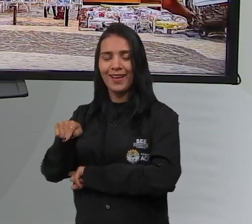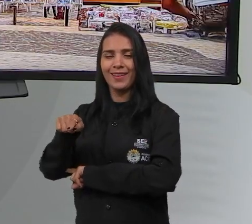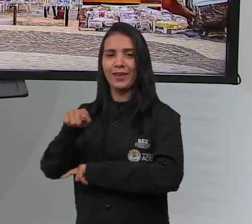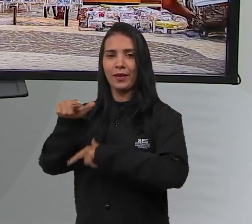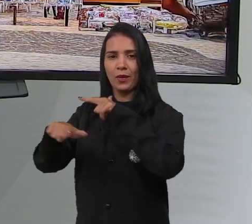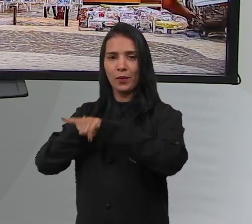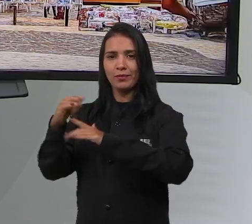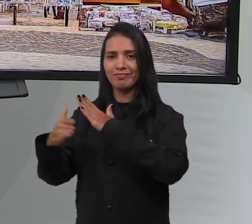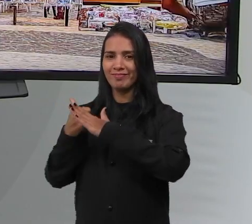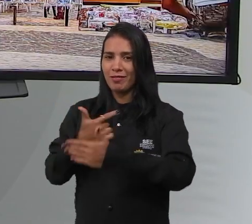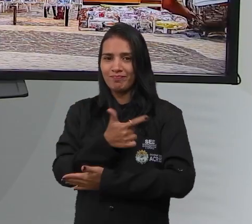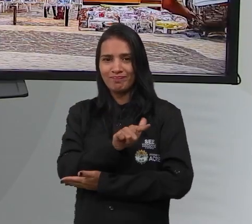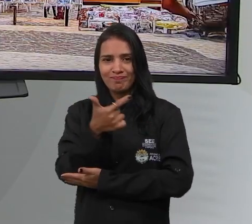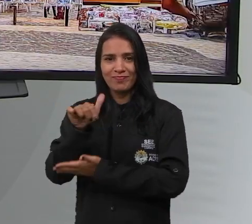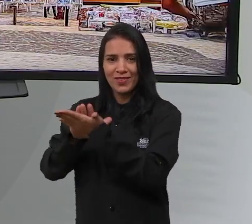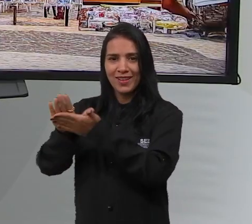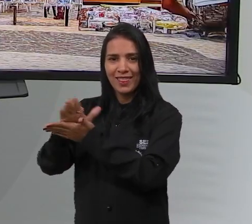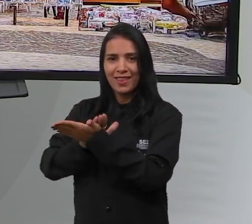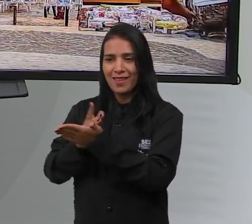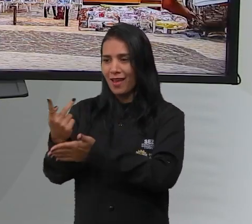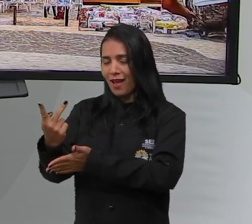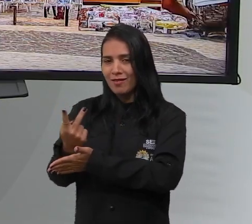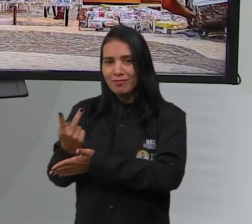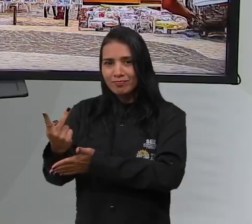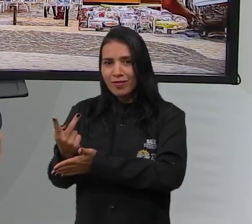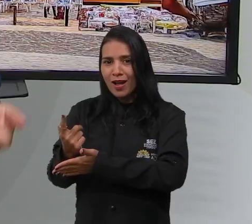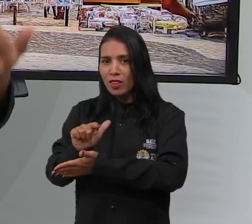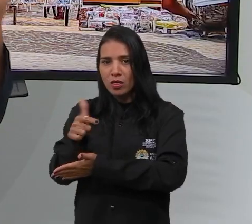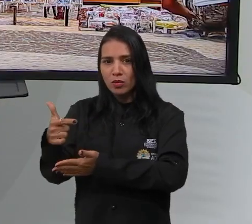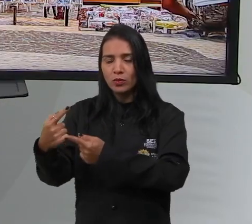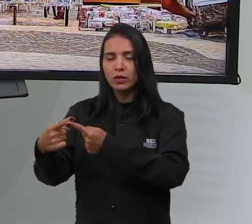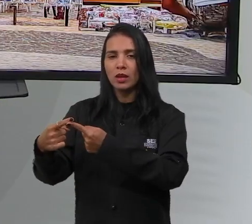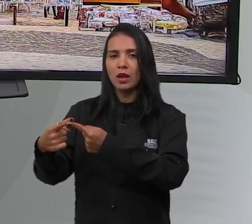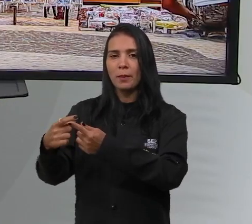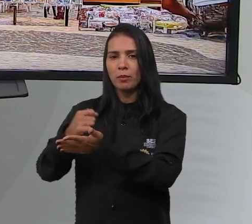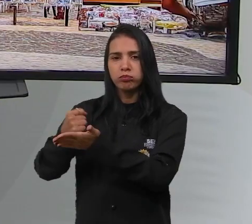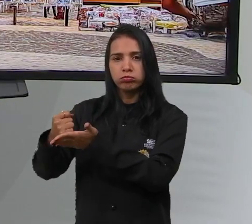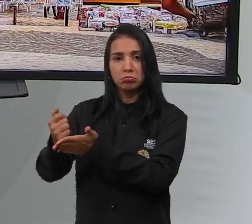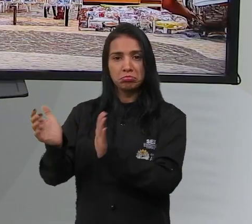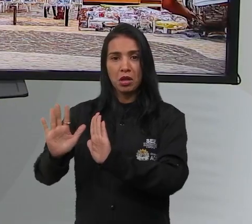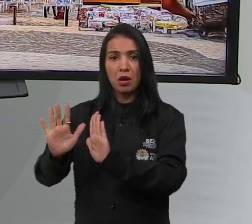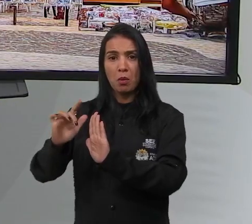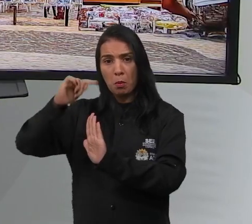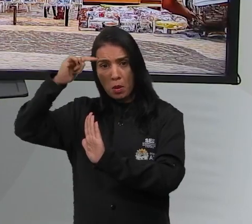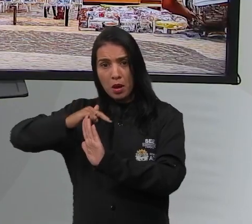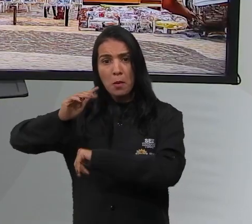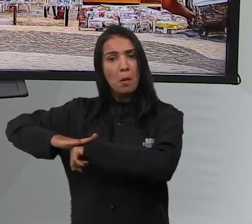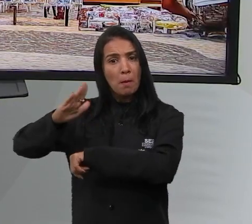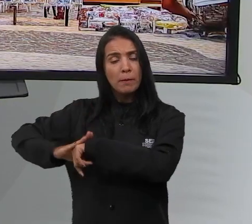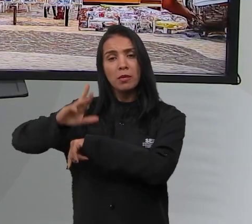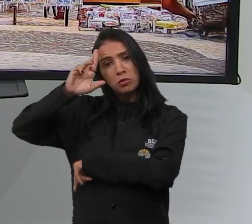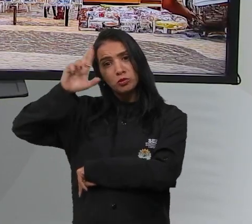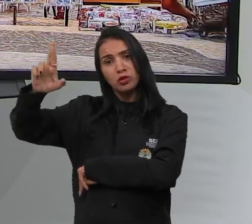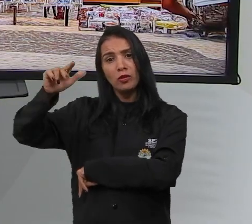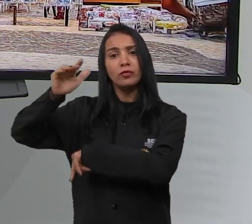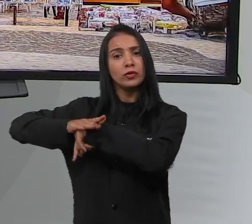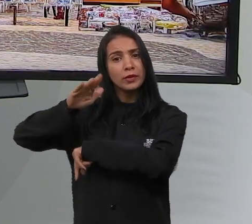não existindo, porque na maioria das vezes sou eu mesmo, enquanto trabalhador, que